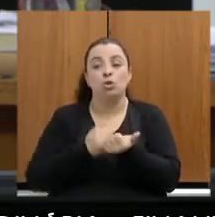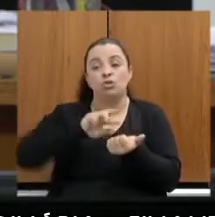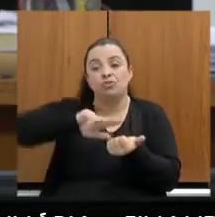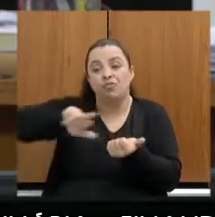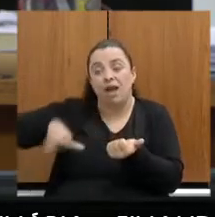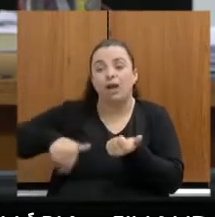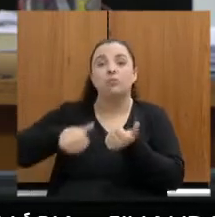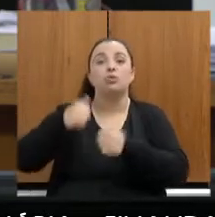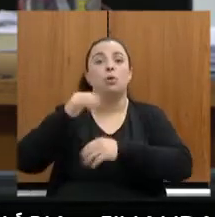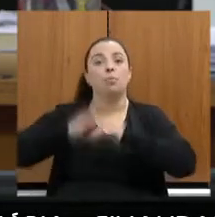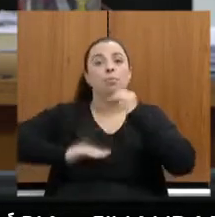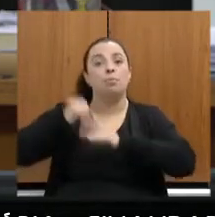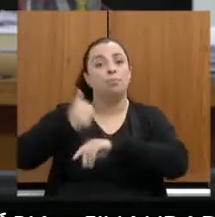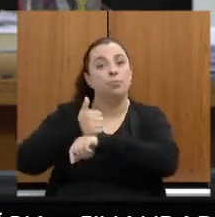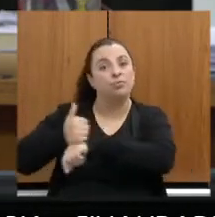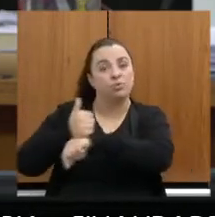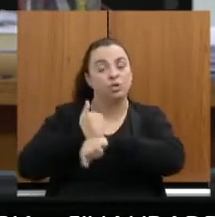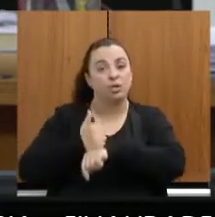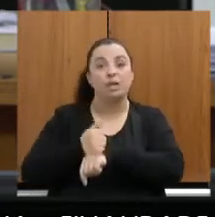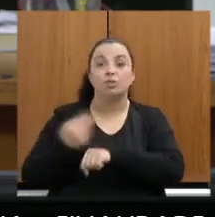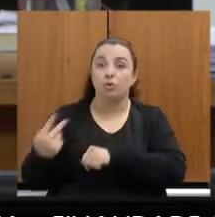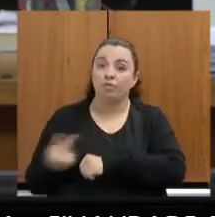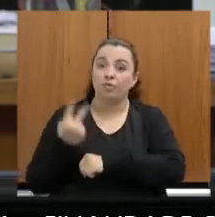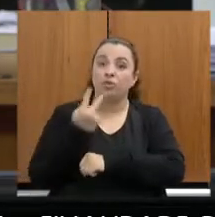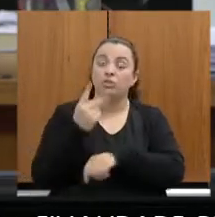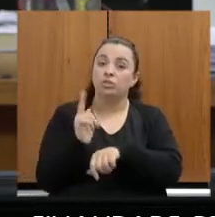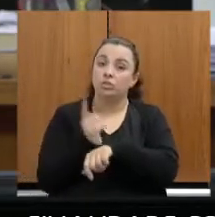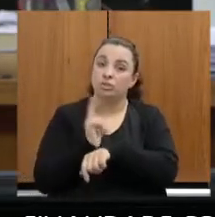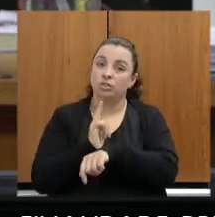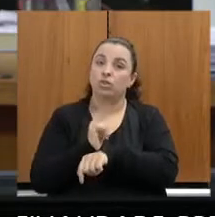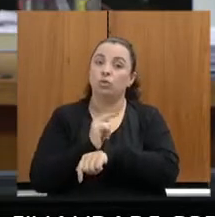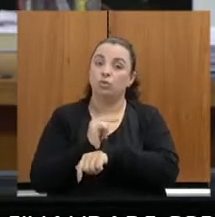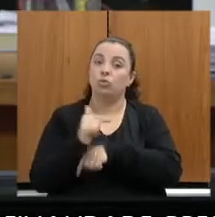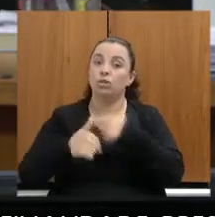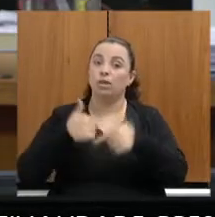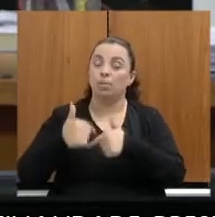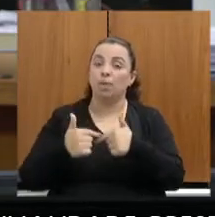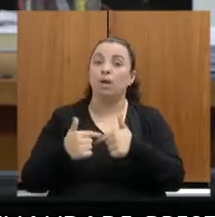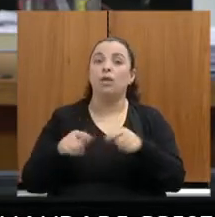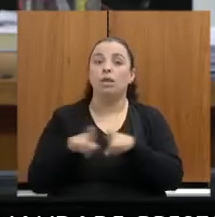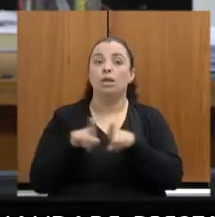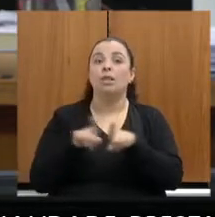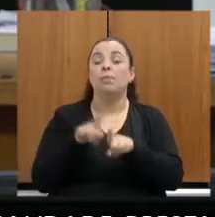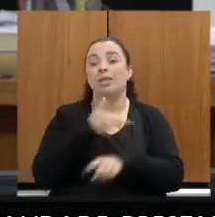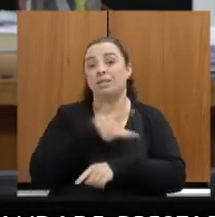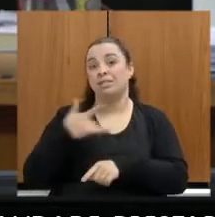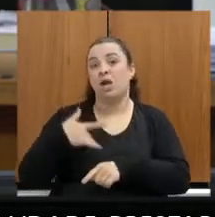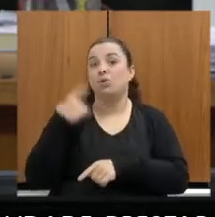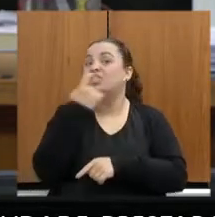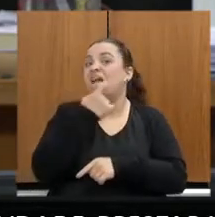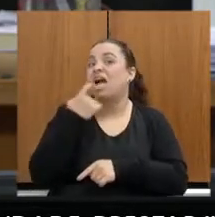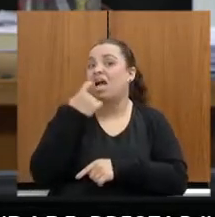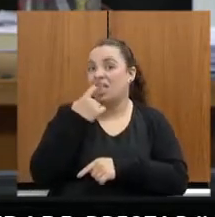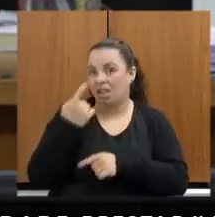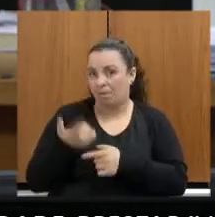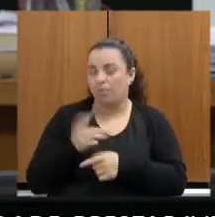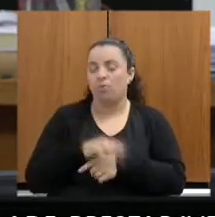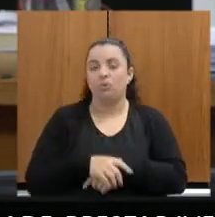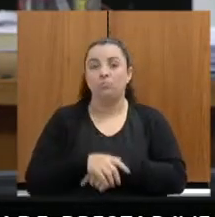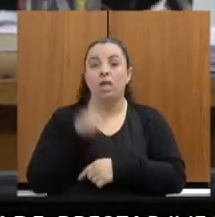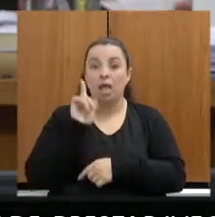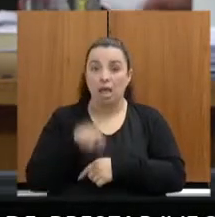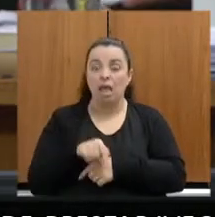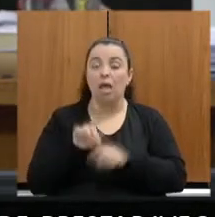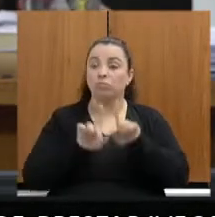sis.com valorização da direção dos serviços e valorização da cobertura da saúde bucal também então são os indicadores importantes